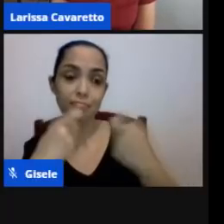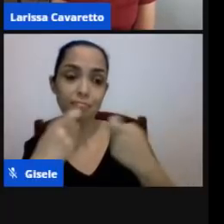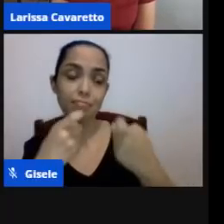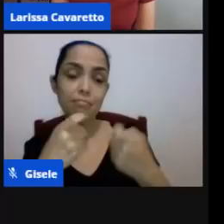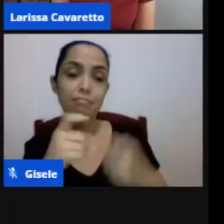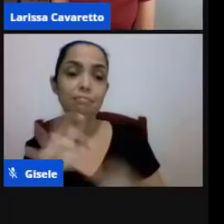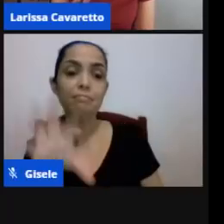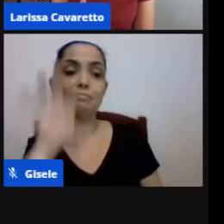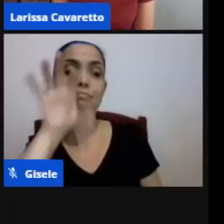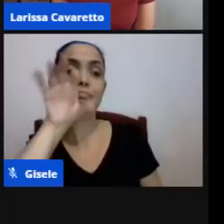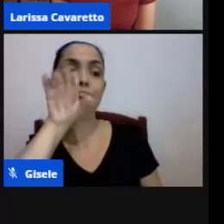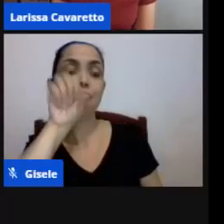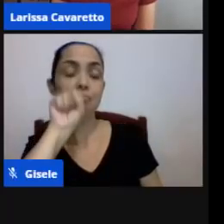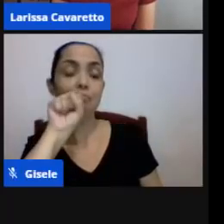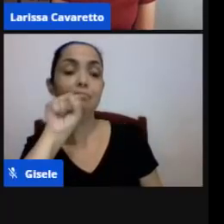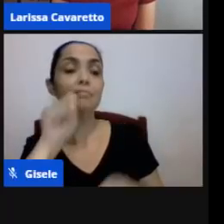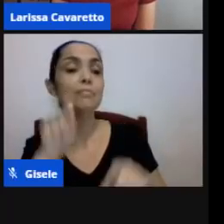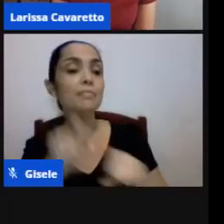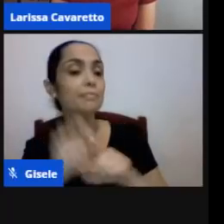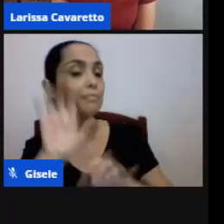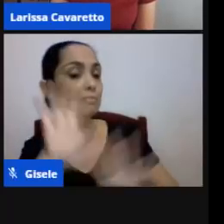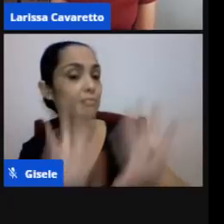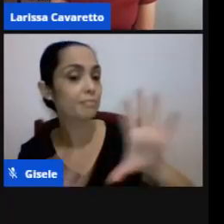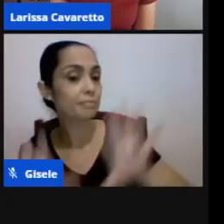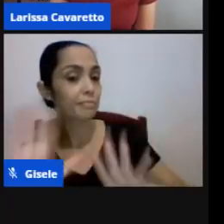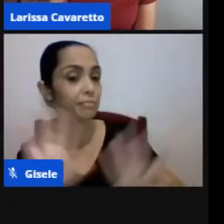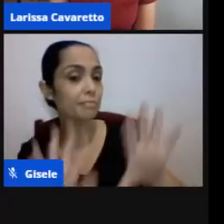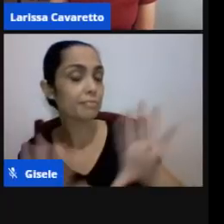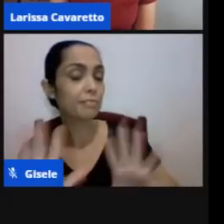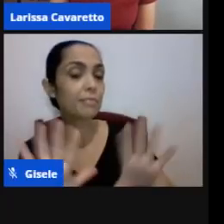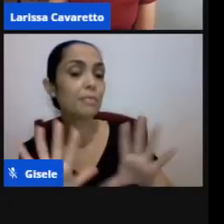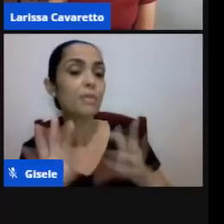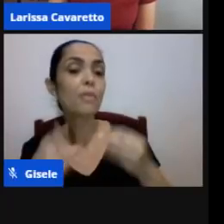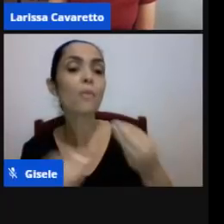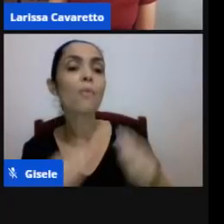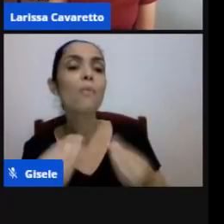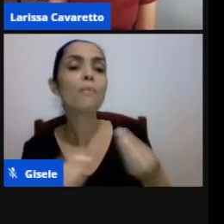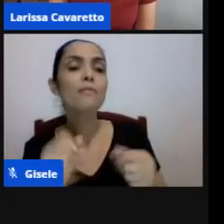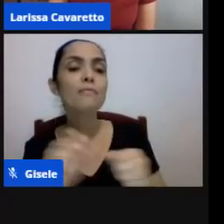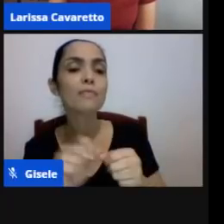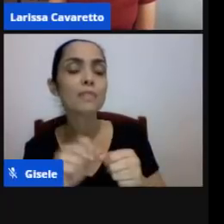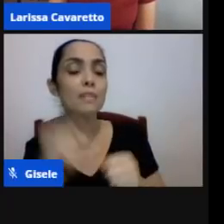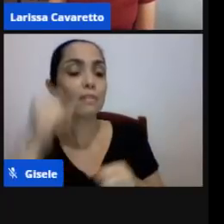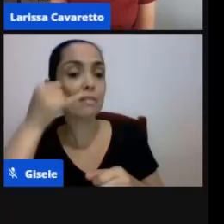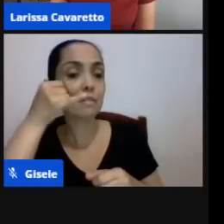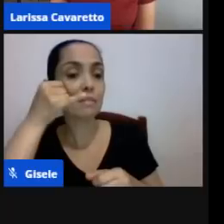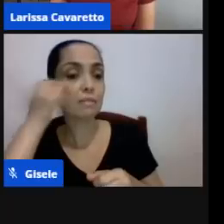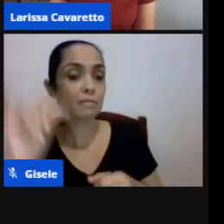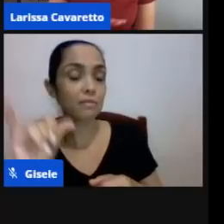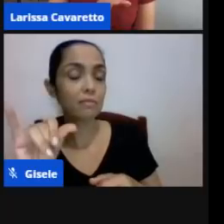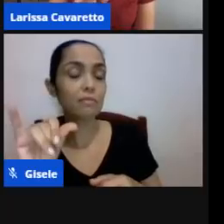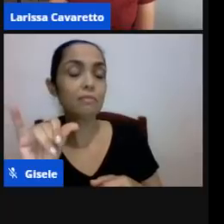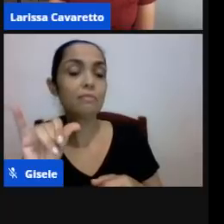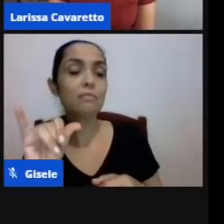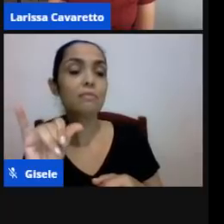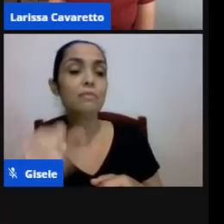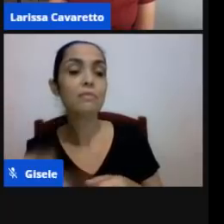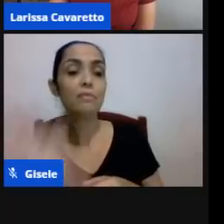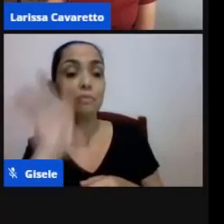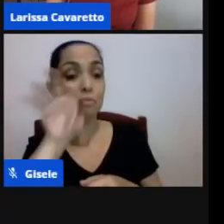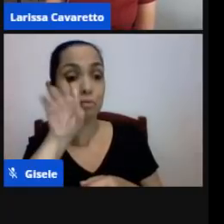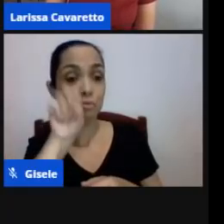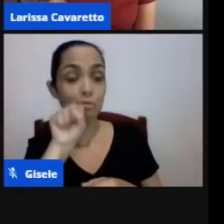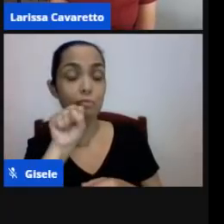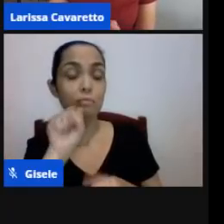e tomar muito mais cuidado em relação a isso e implementar medidas que evitem essa transmissão respiratória, que é a principal